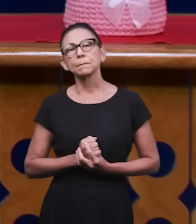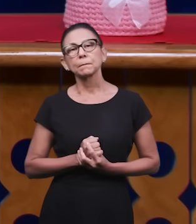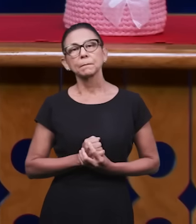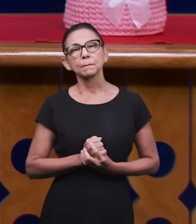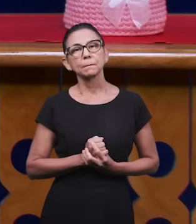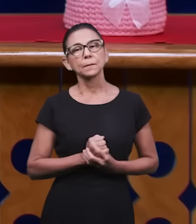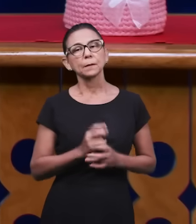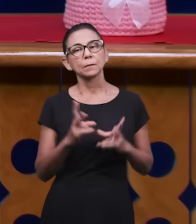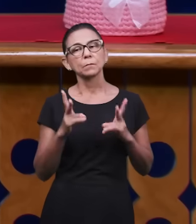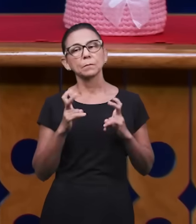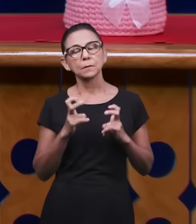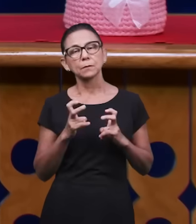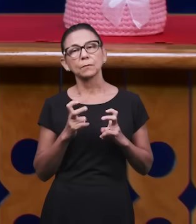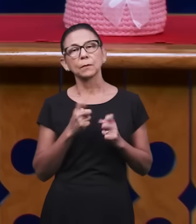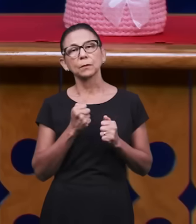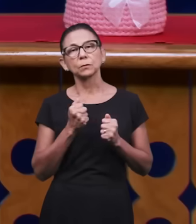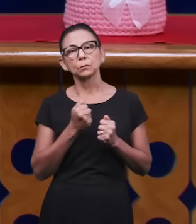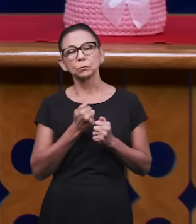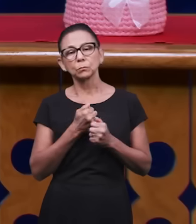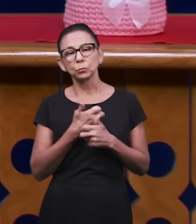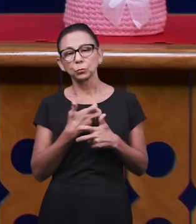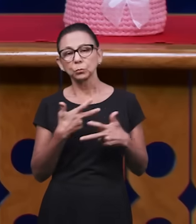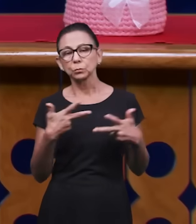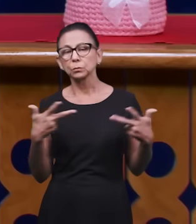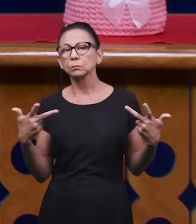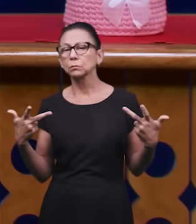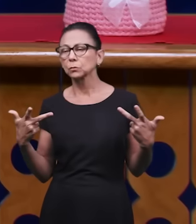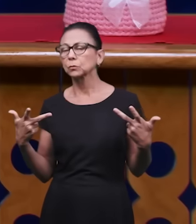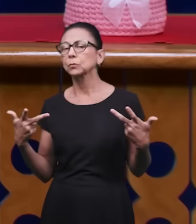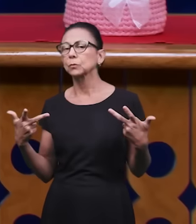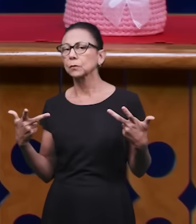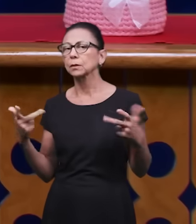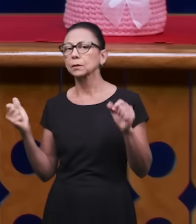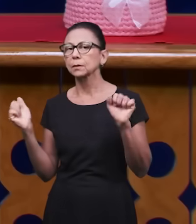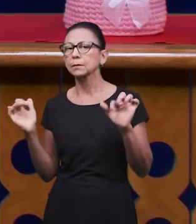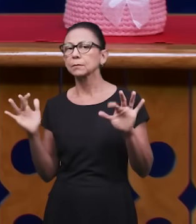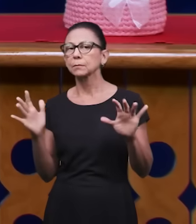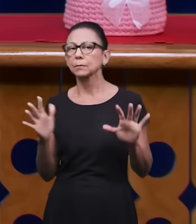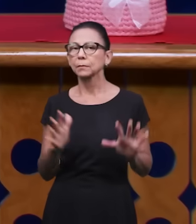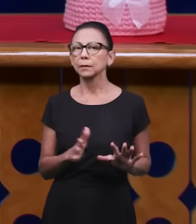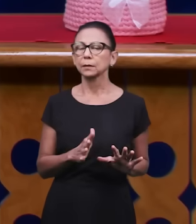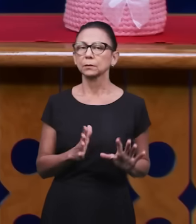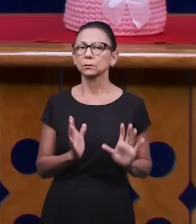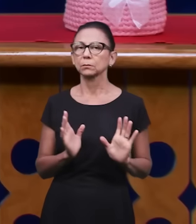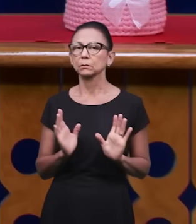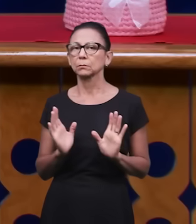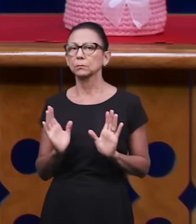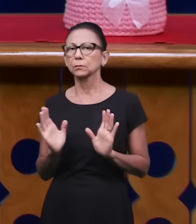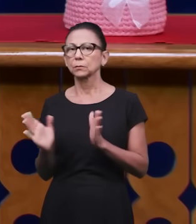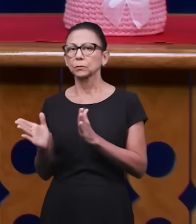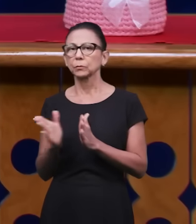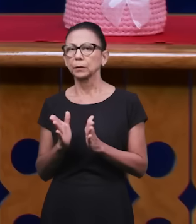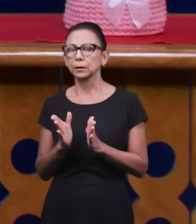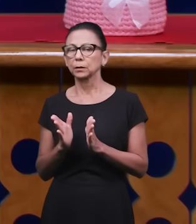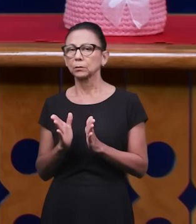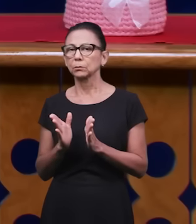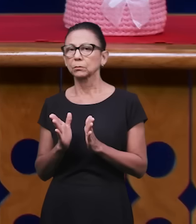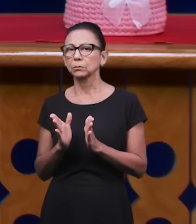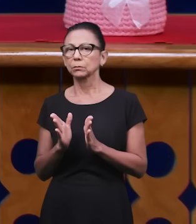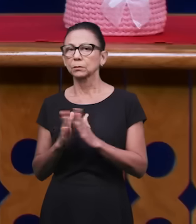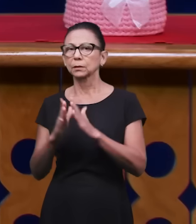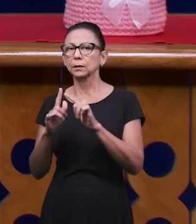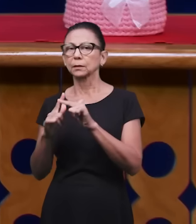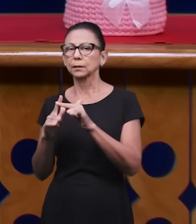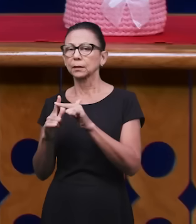também, muitas coisas o Senhor tem feito por nós nesse último momento da igreja. Deus o